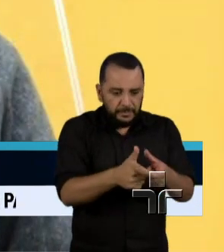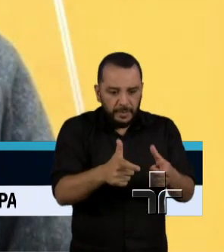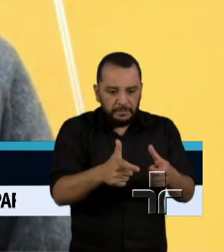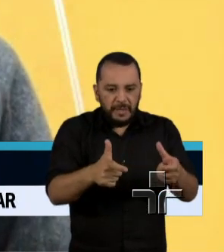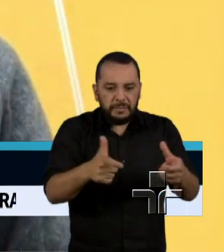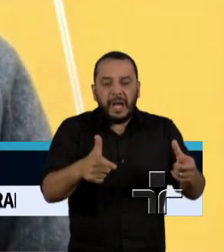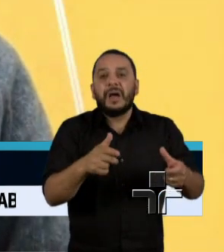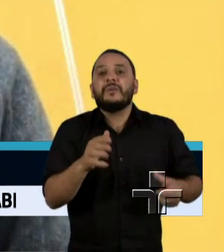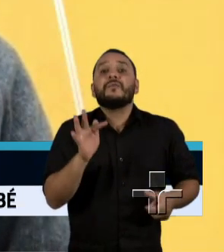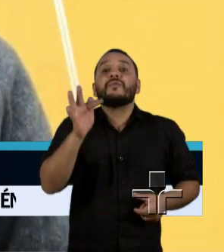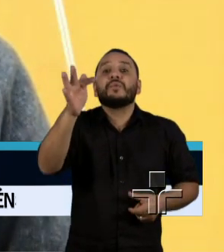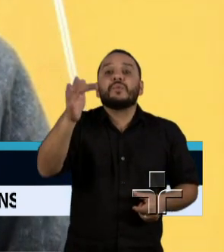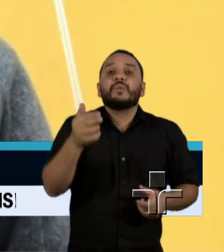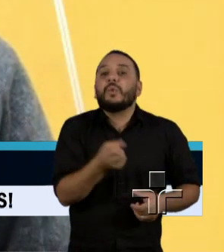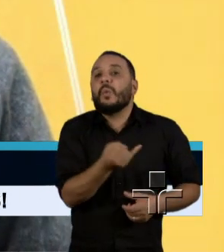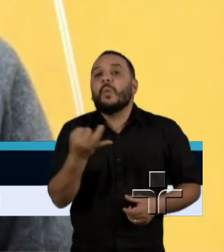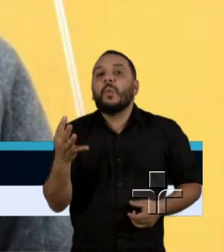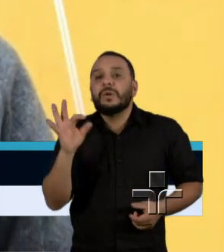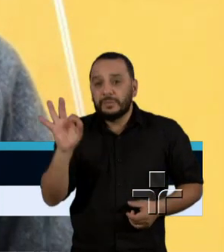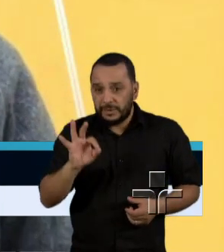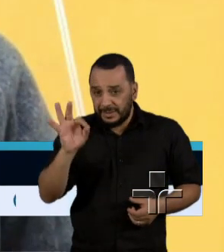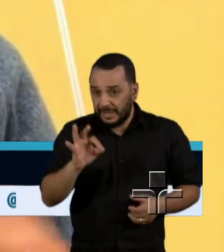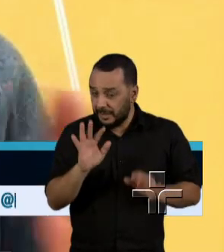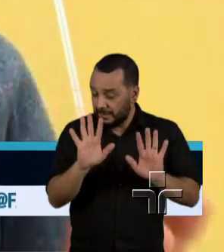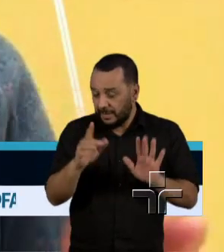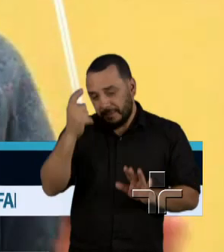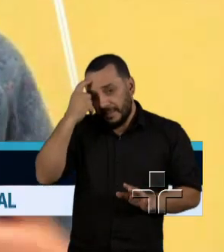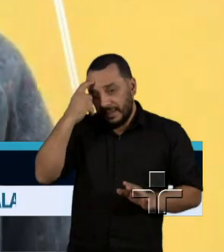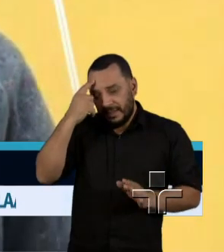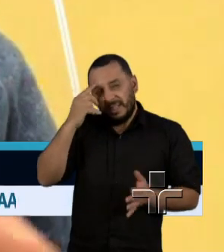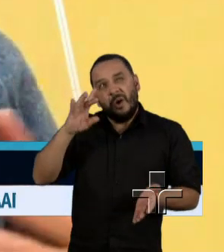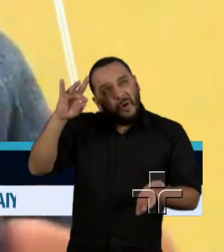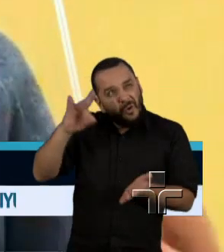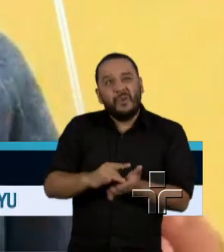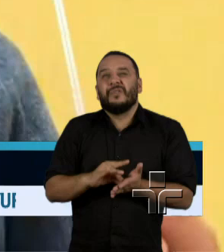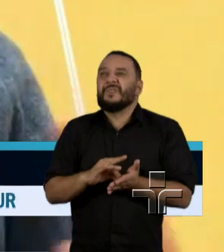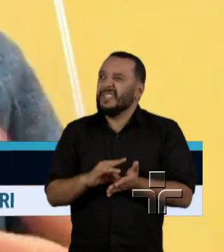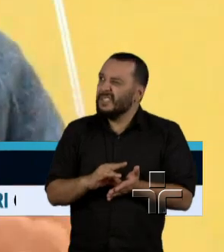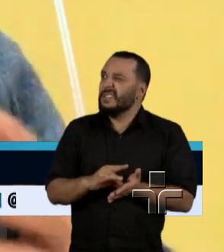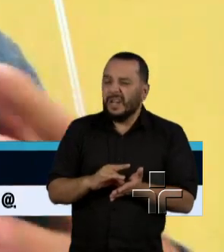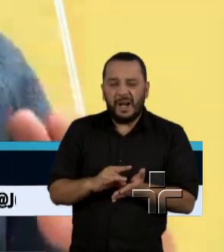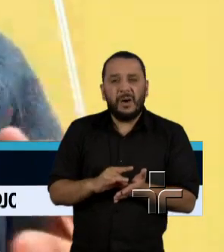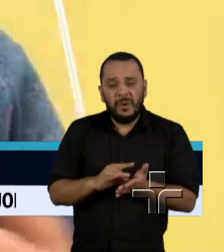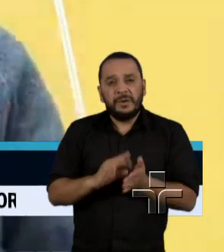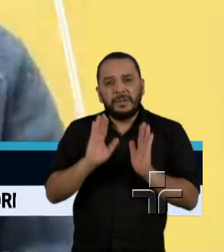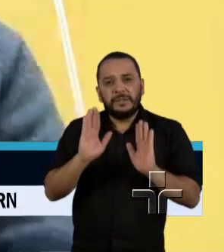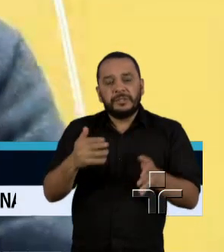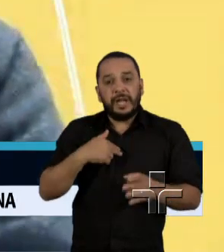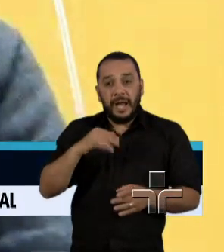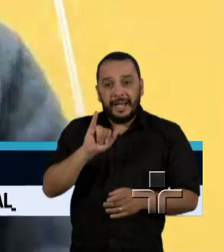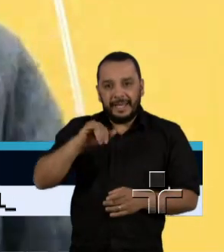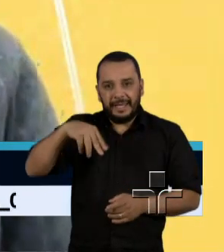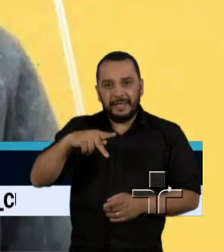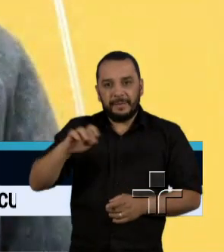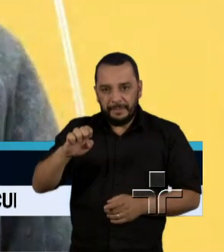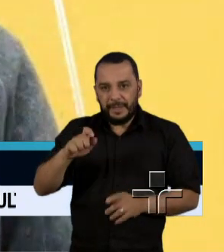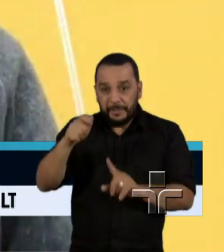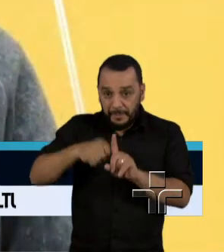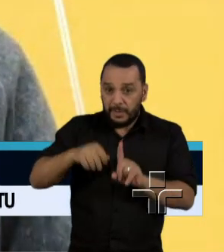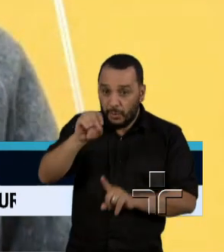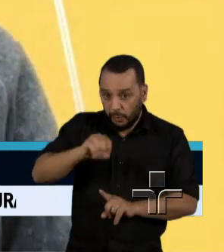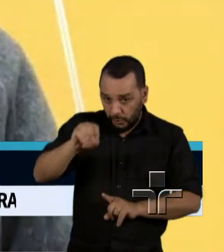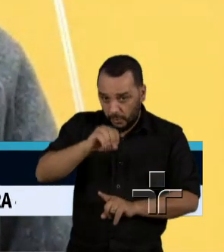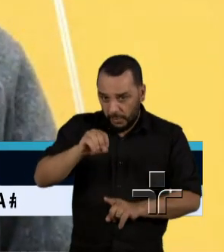crescendo e que a taxa de desmatamento, quando for publicada, a taxa oficial do PRODES, né, que é feita pelo INPE, for publicada em outubro,